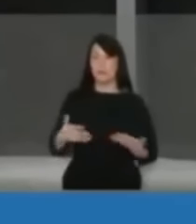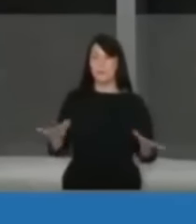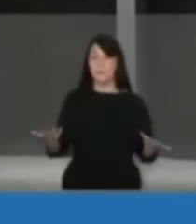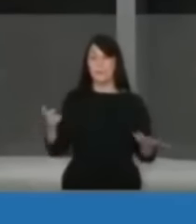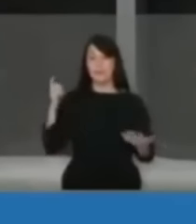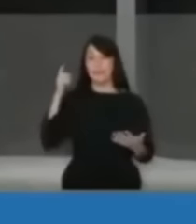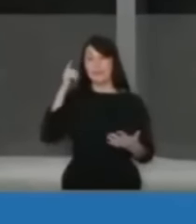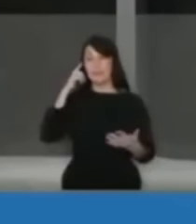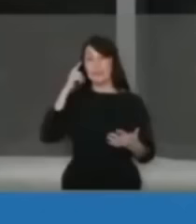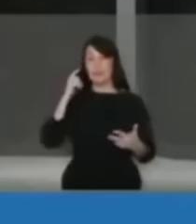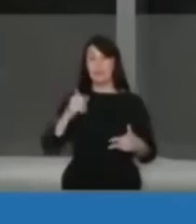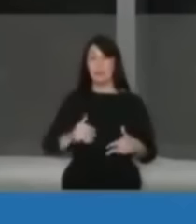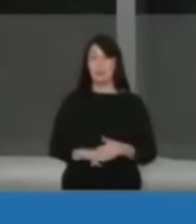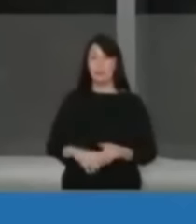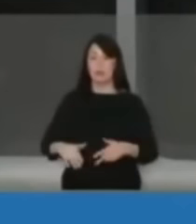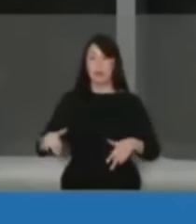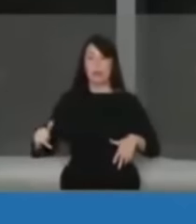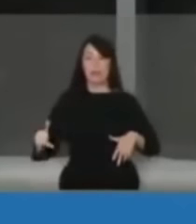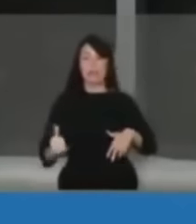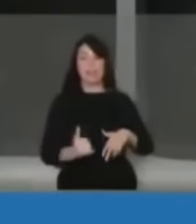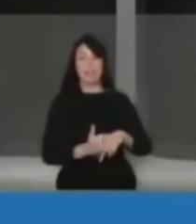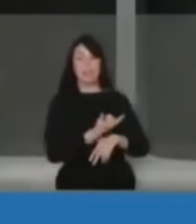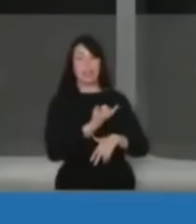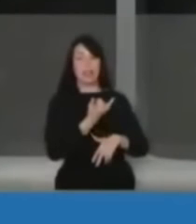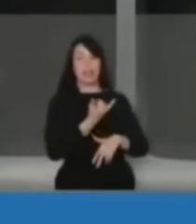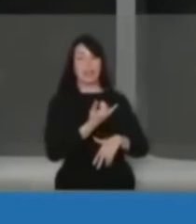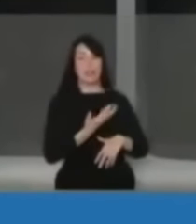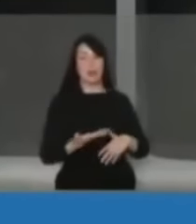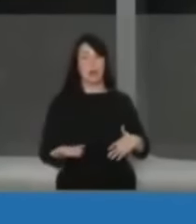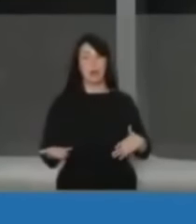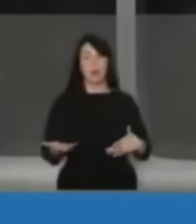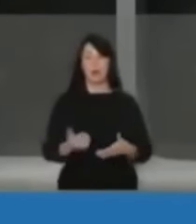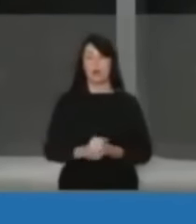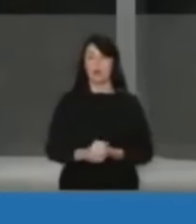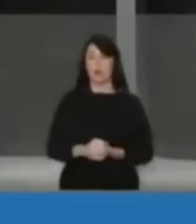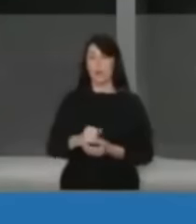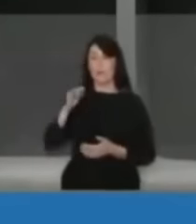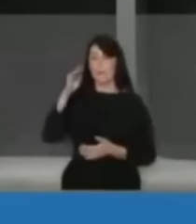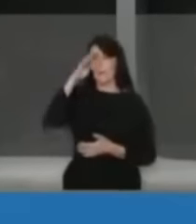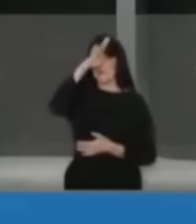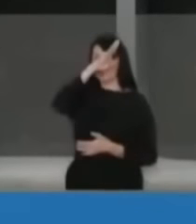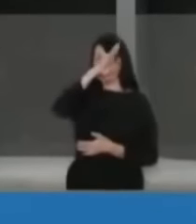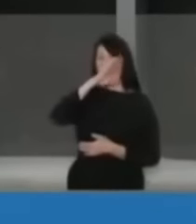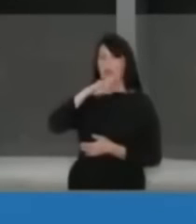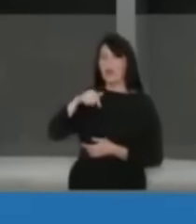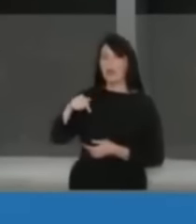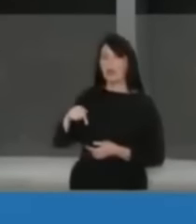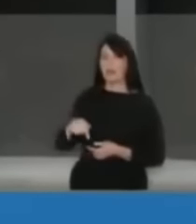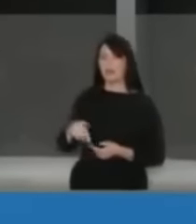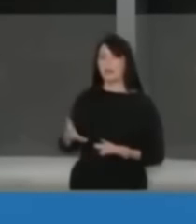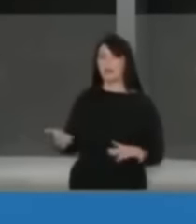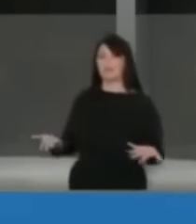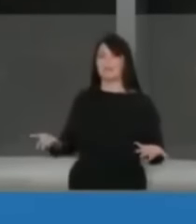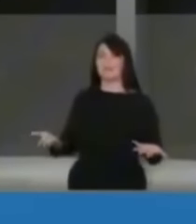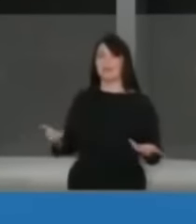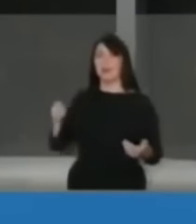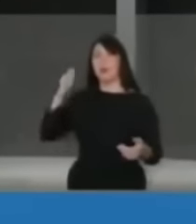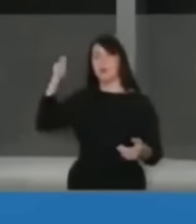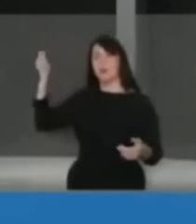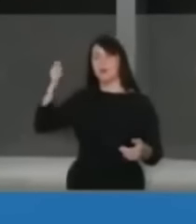a tragédia de, junto com esta tragédia, ter Bolsonaro governando, certamente o Rio Grande do Sul